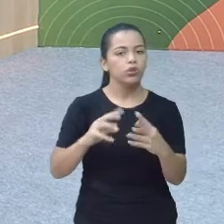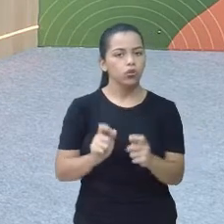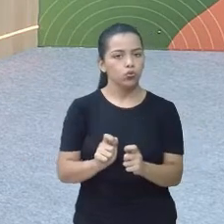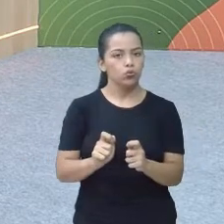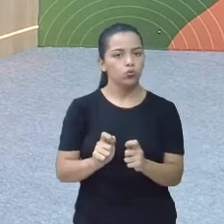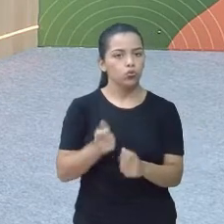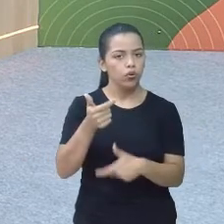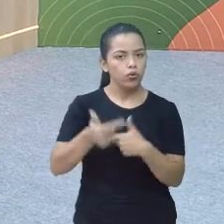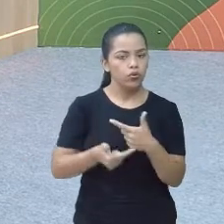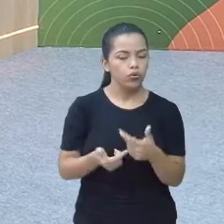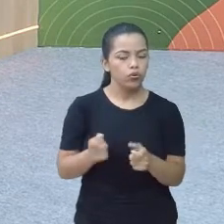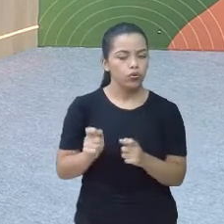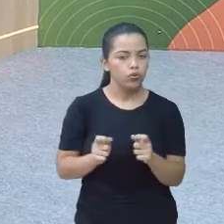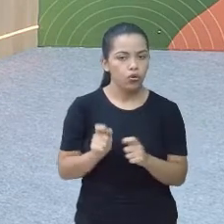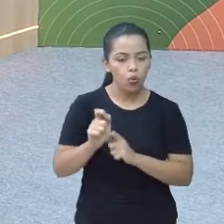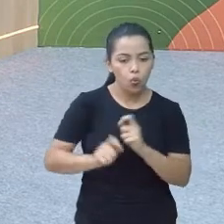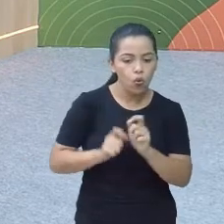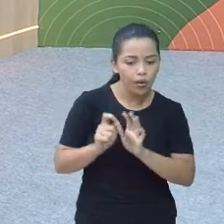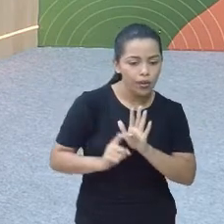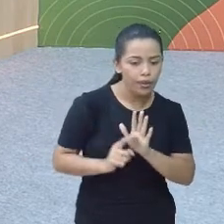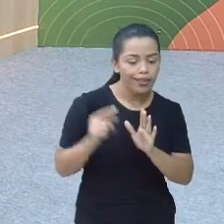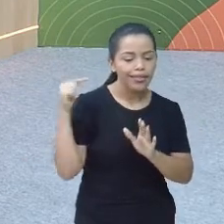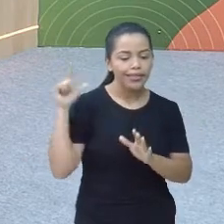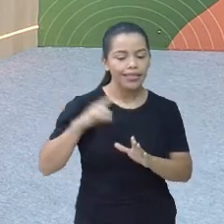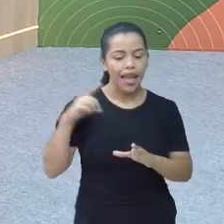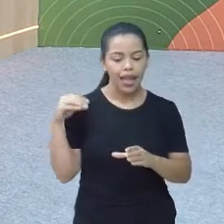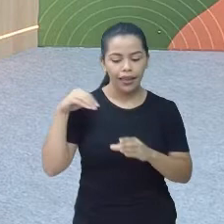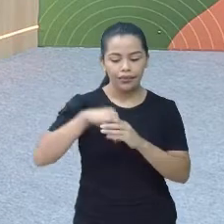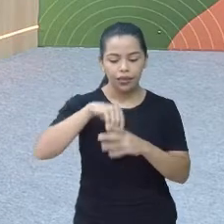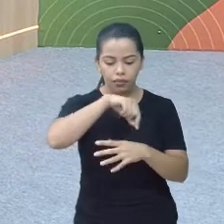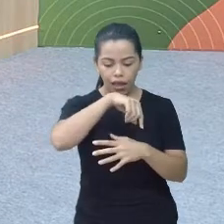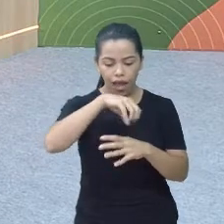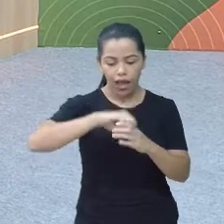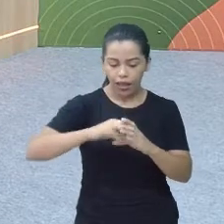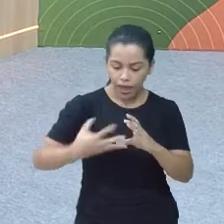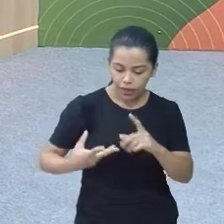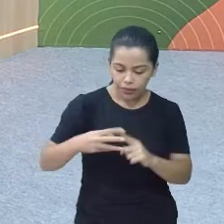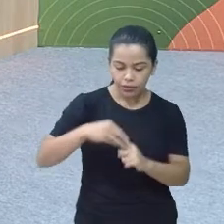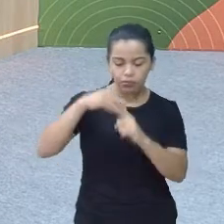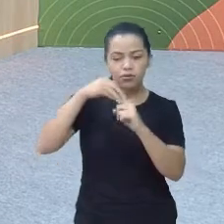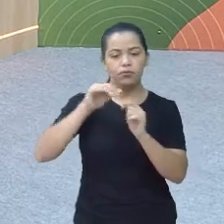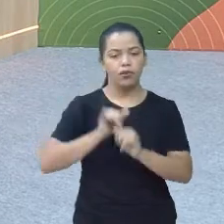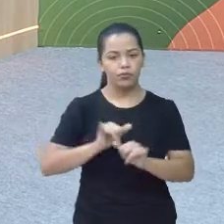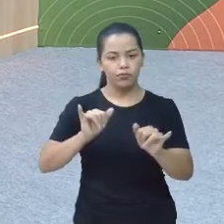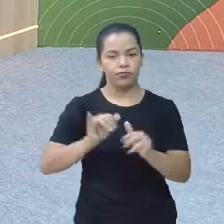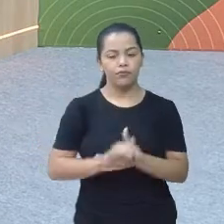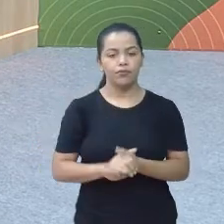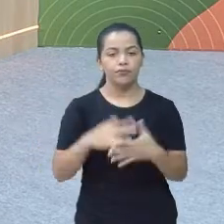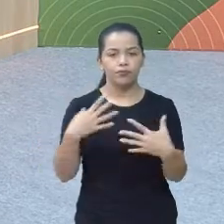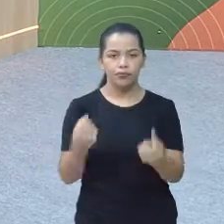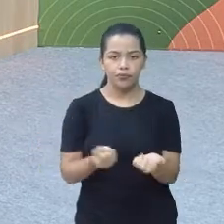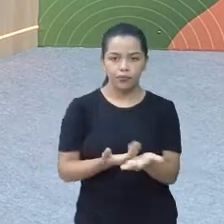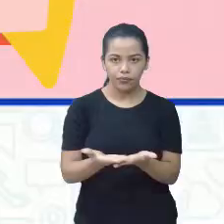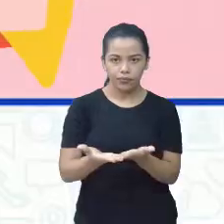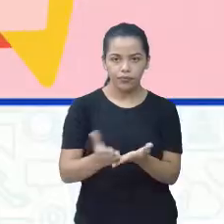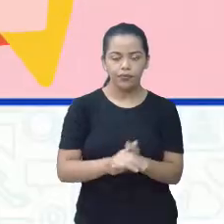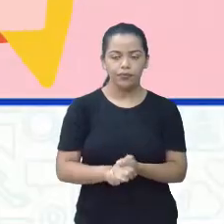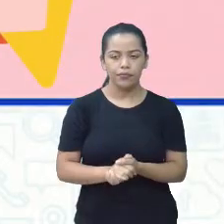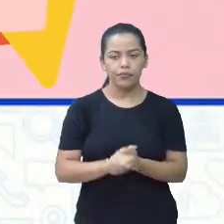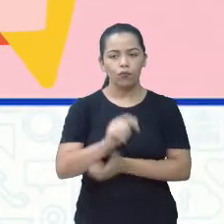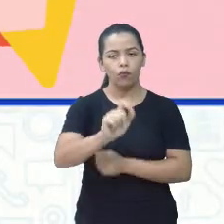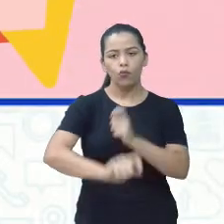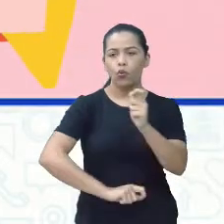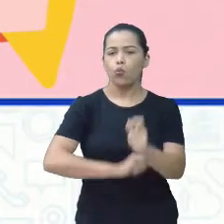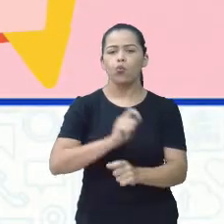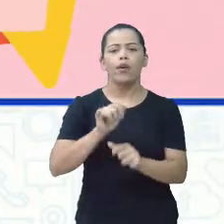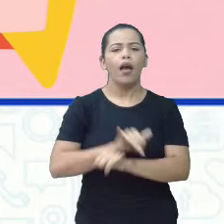das funções, do que aparece na entrevista, das suas características principais, tá certo? Então, vamos lá. O que é que ele tem? O